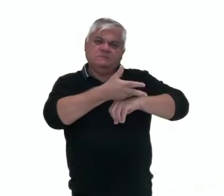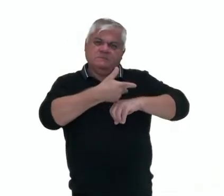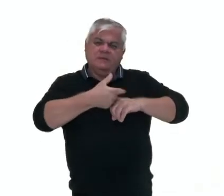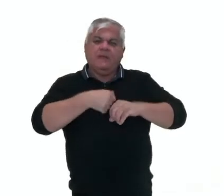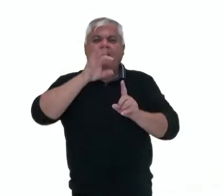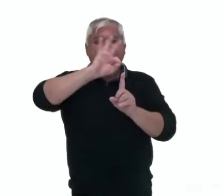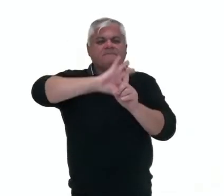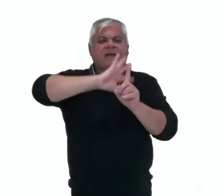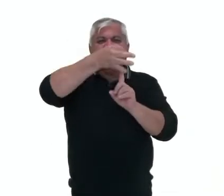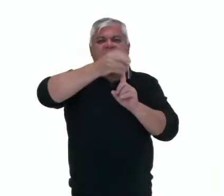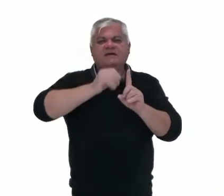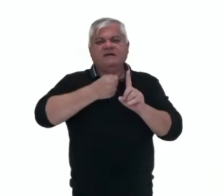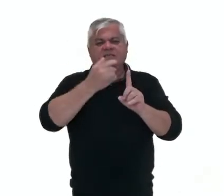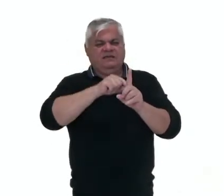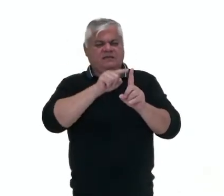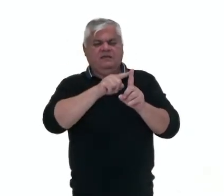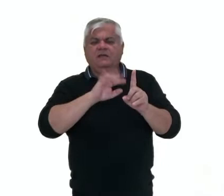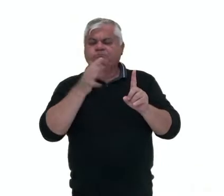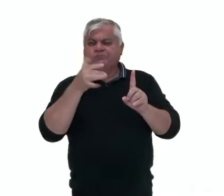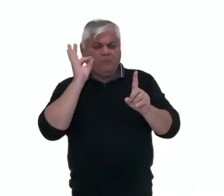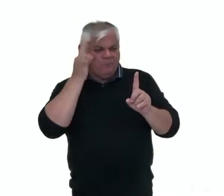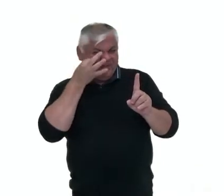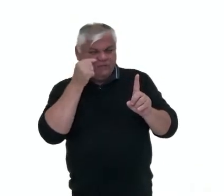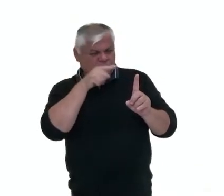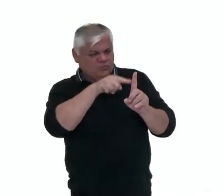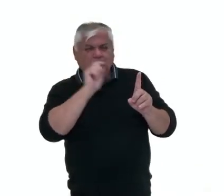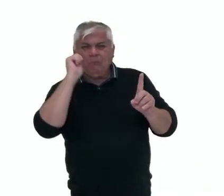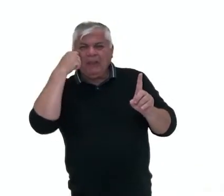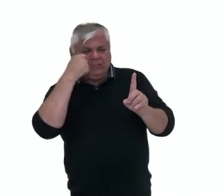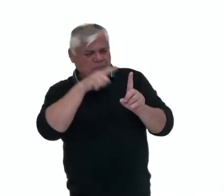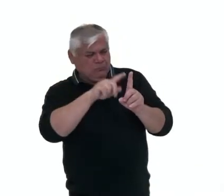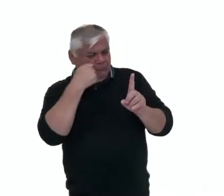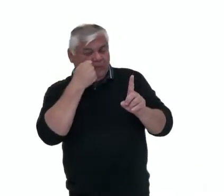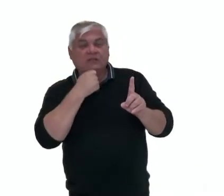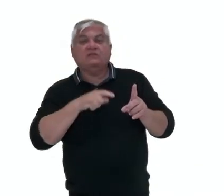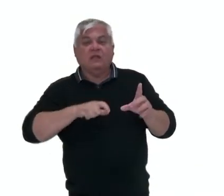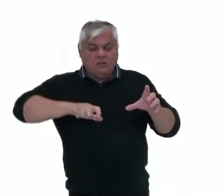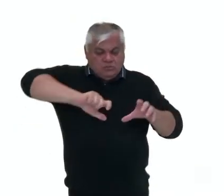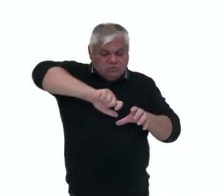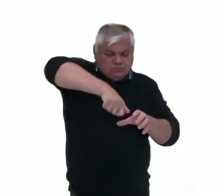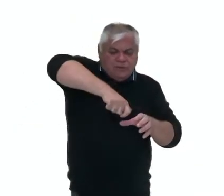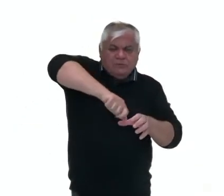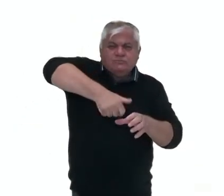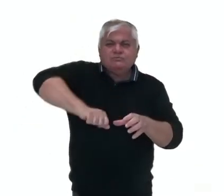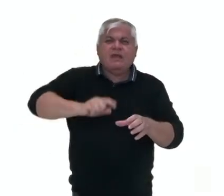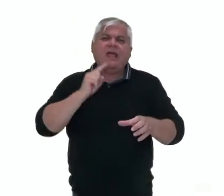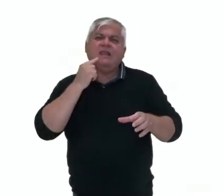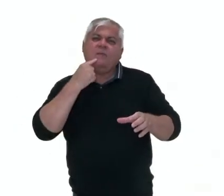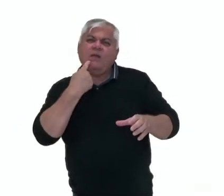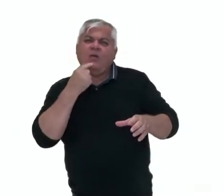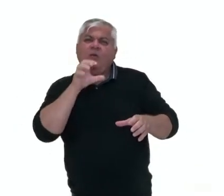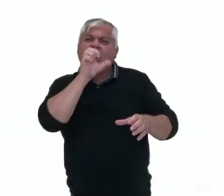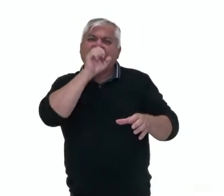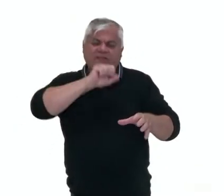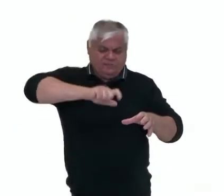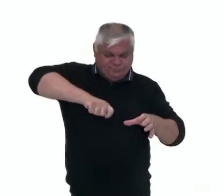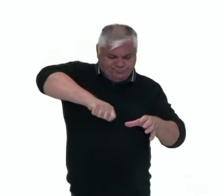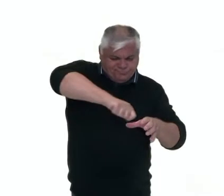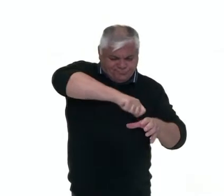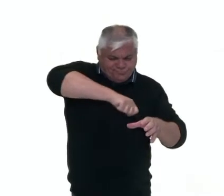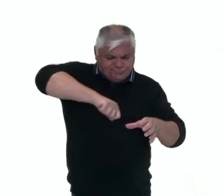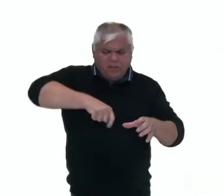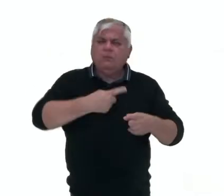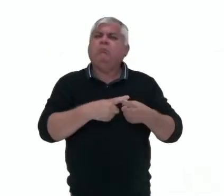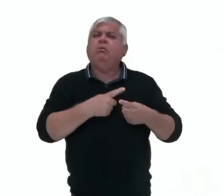minutos. Para evitar esse processo, basta acrescentar suco de laranja ou limão. Por que fazemos isso? Qual a relação desse processo químico